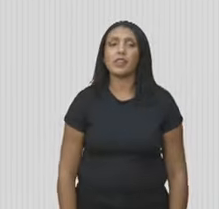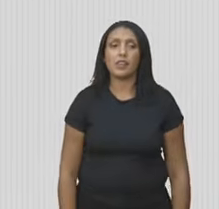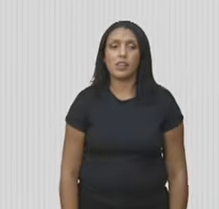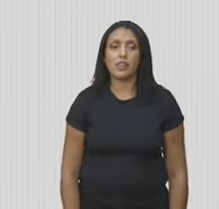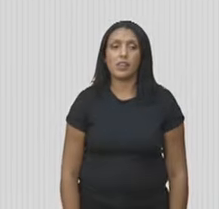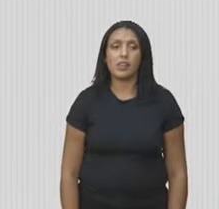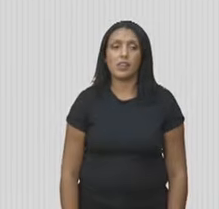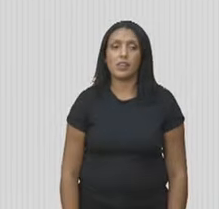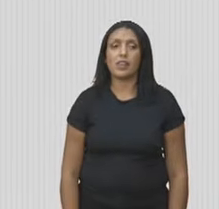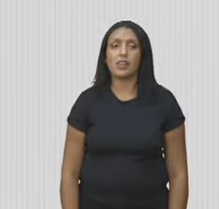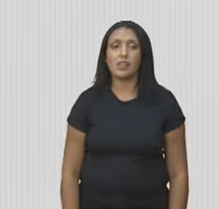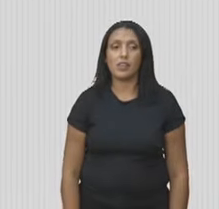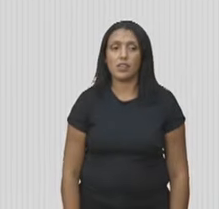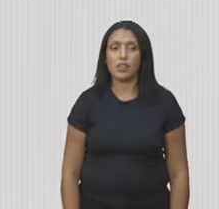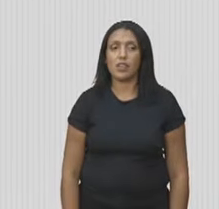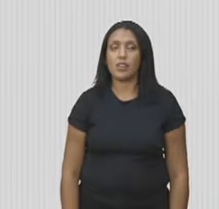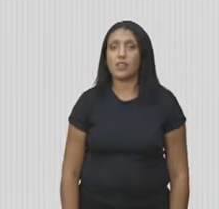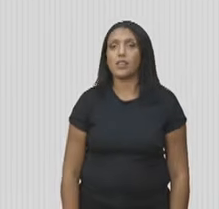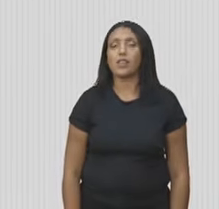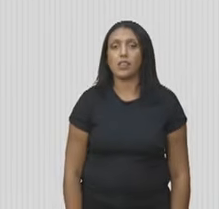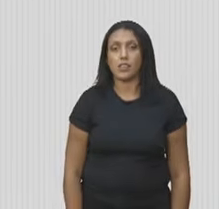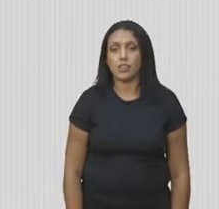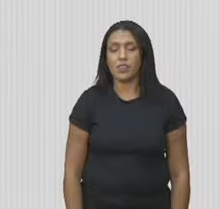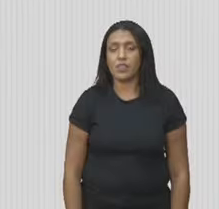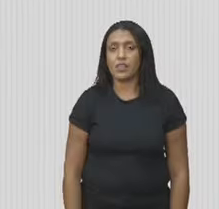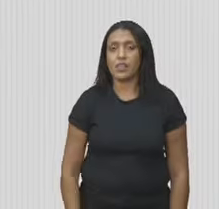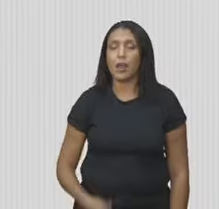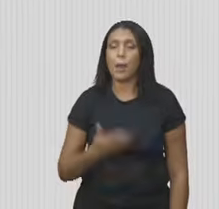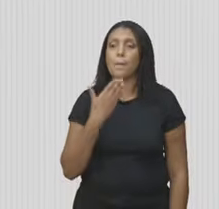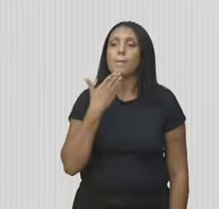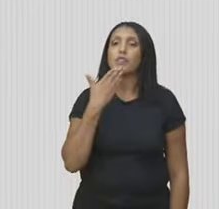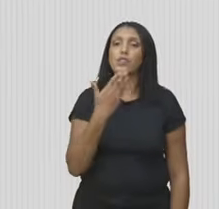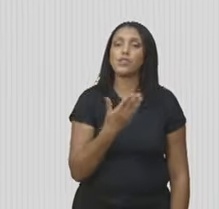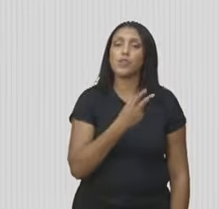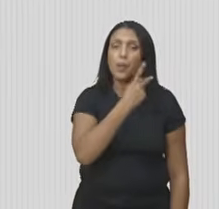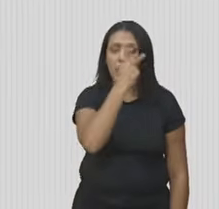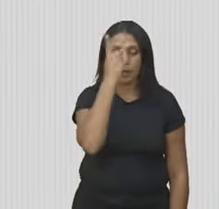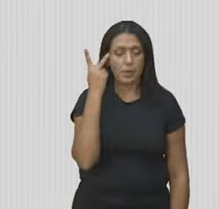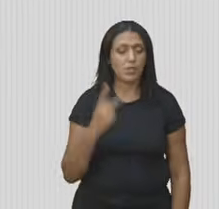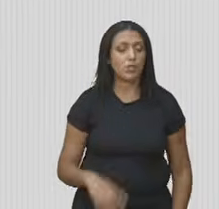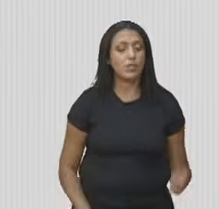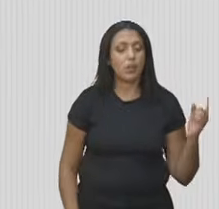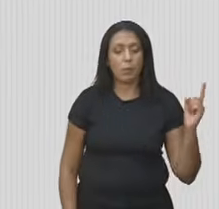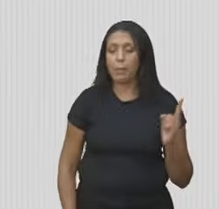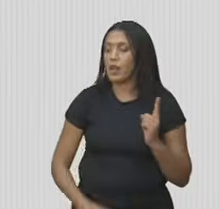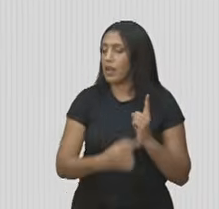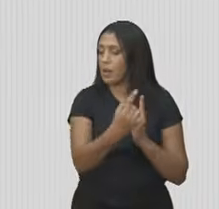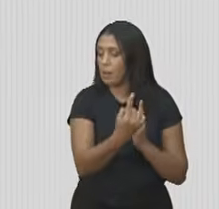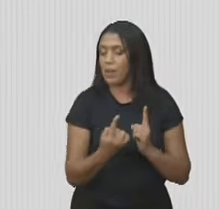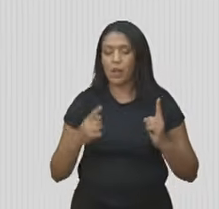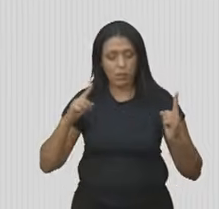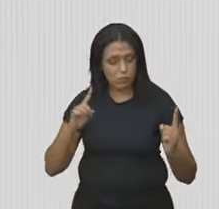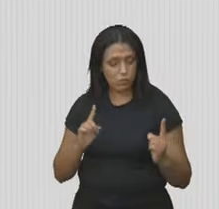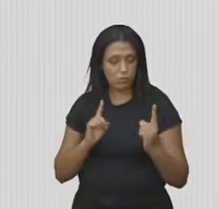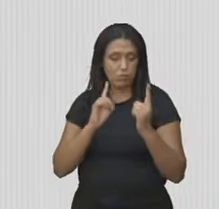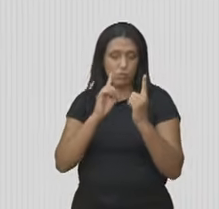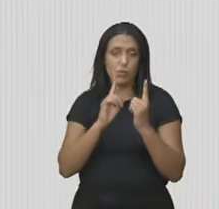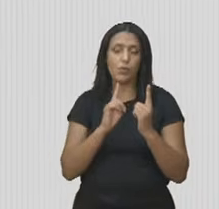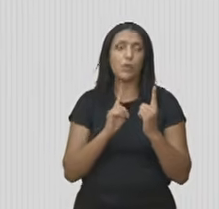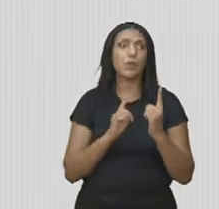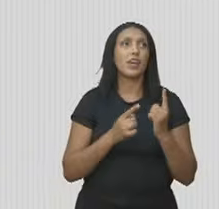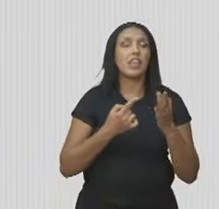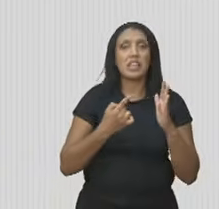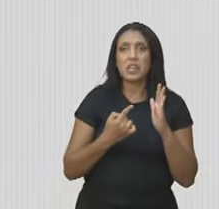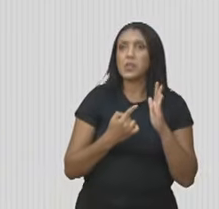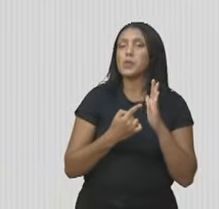em vias, até solicitações de melhorias na infraestrutura de algum equipamento público,